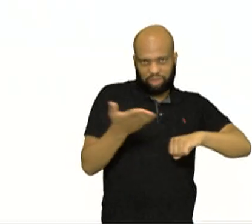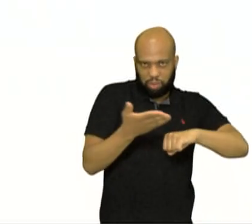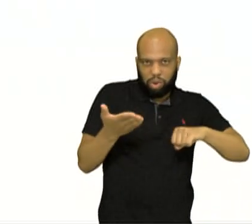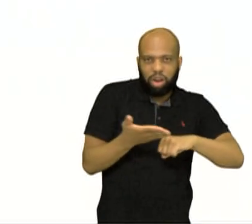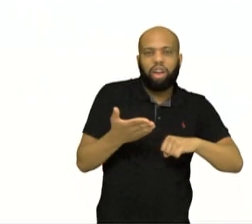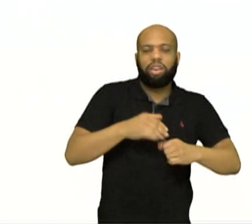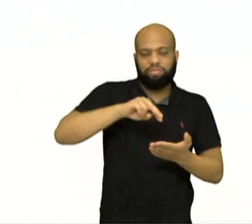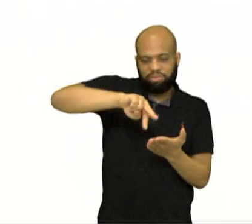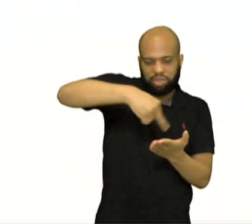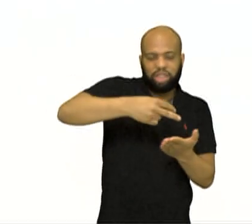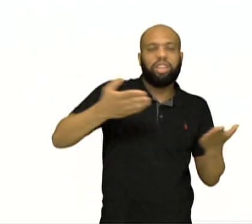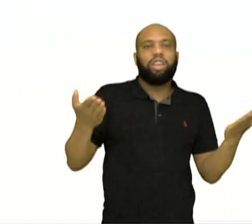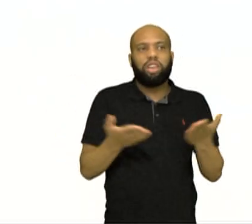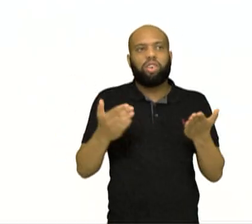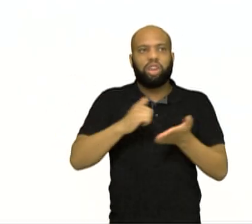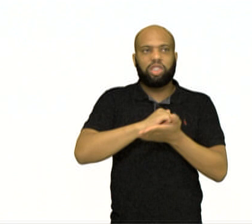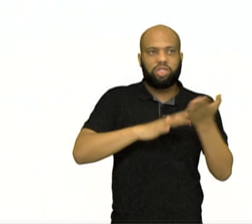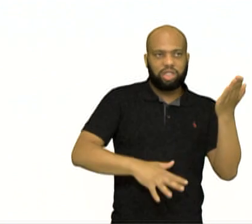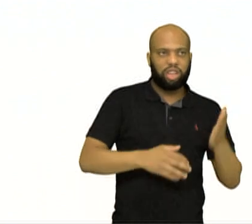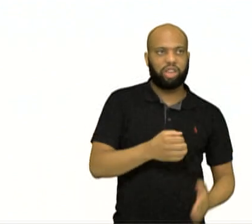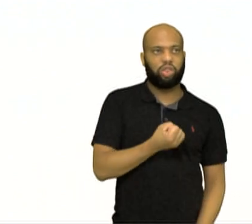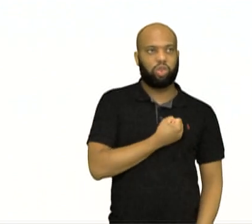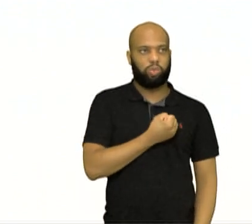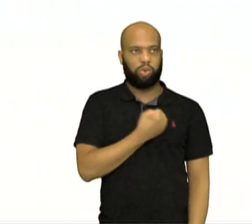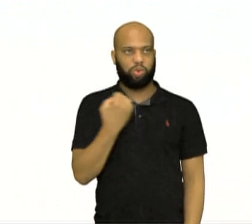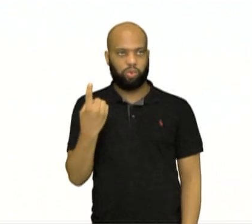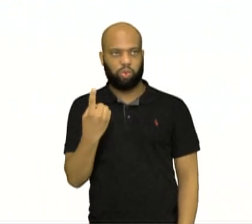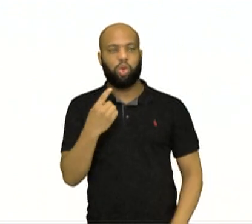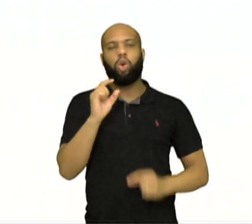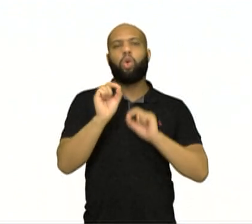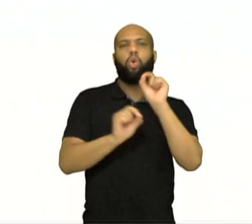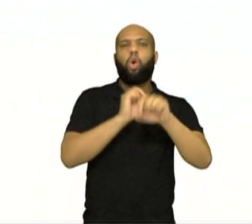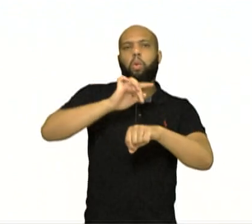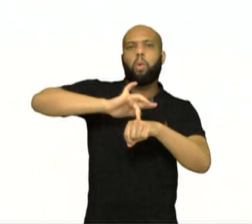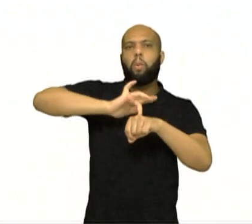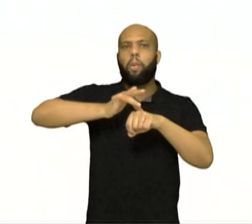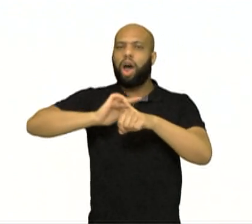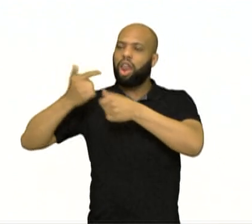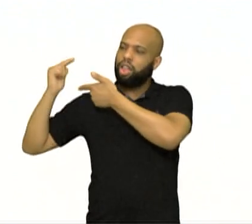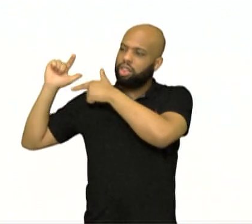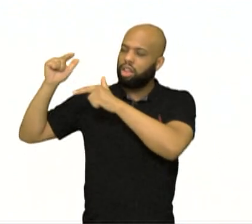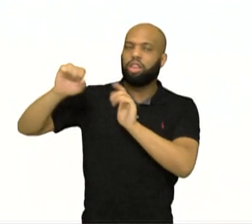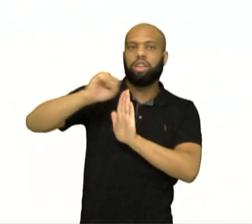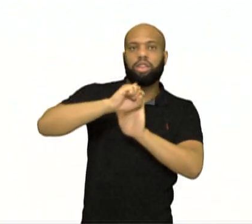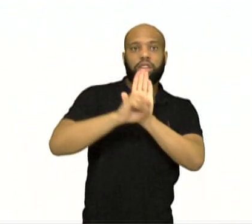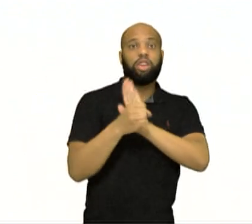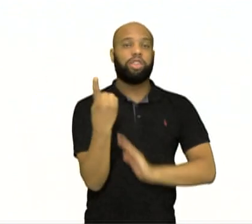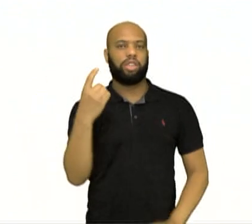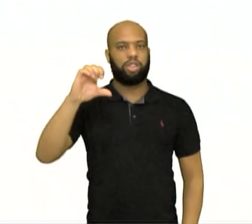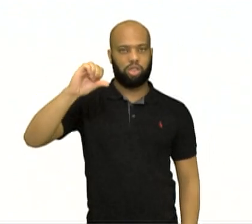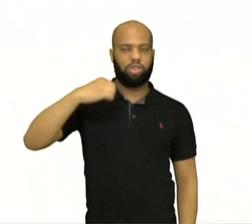a uma primeira atividade. Qual era a condição do balé clássico no século XIX? A gente já se fala.